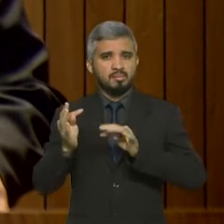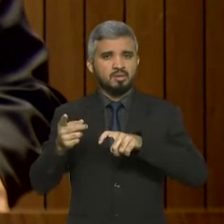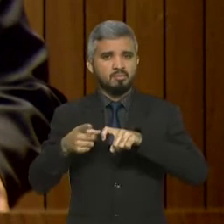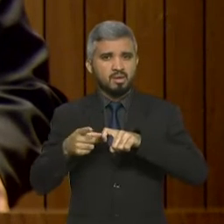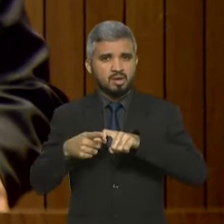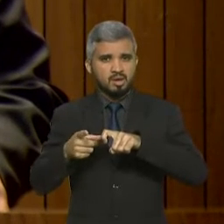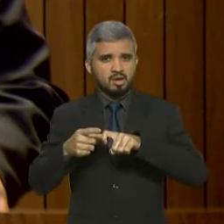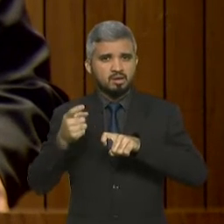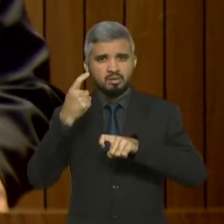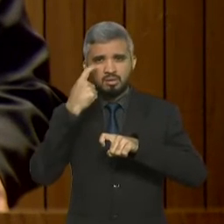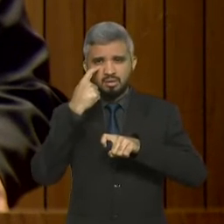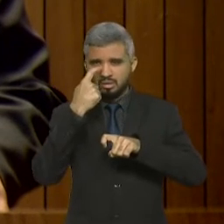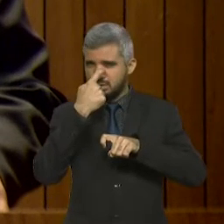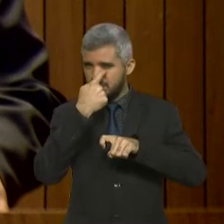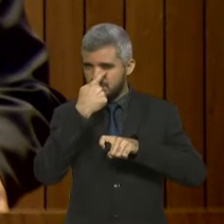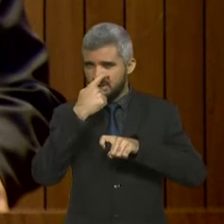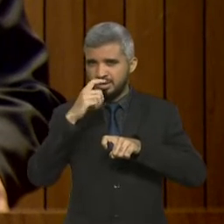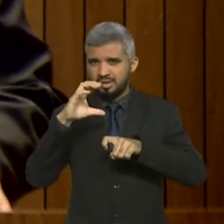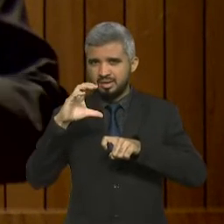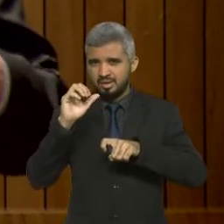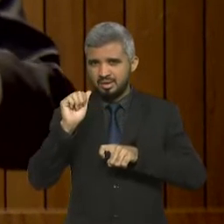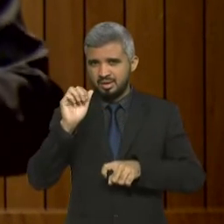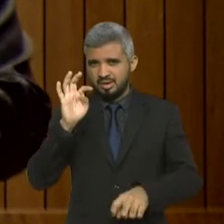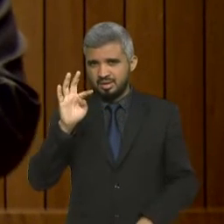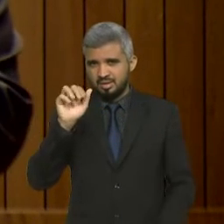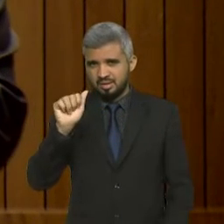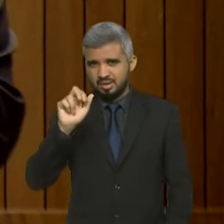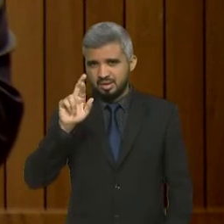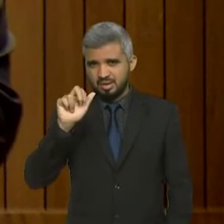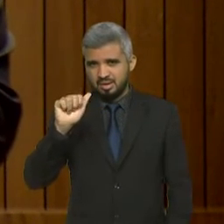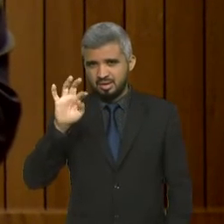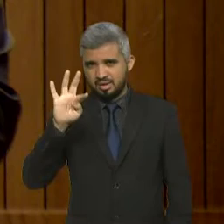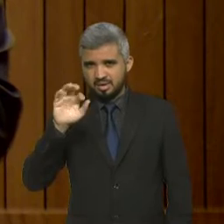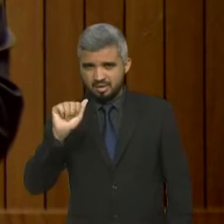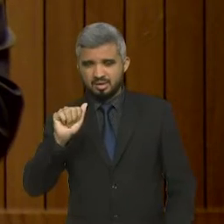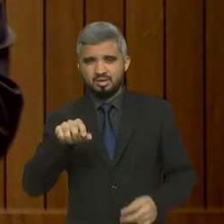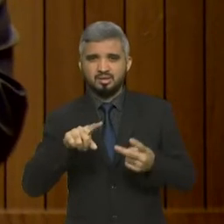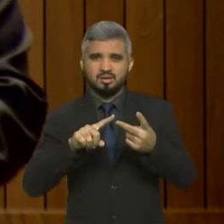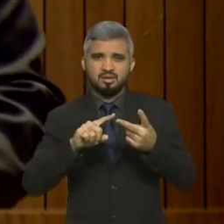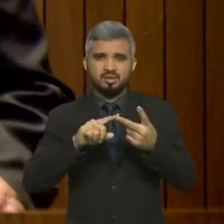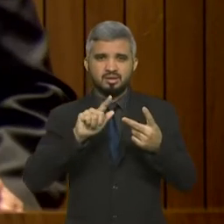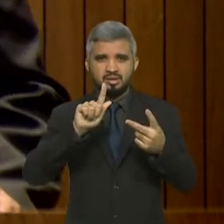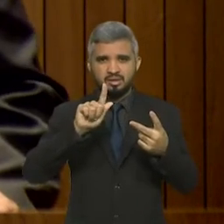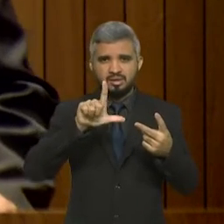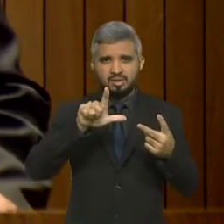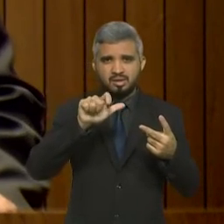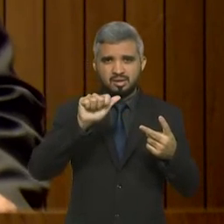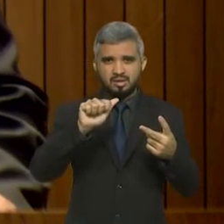catarata, para as pessoas que precisavam do tratamento óptico. E